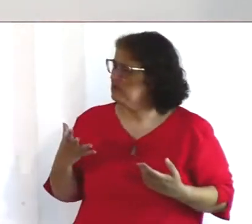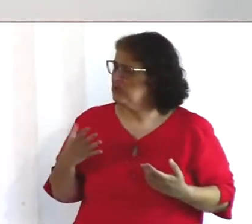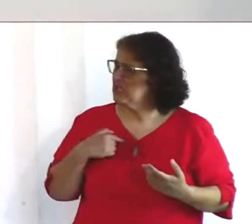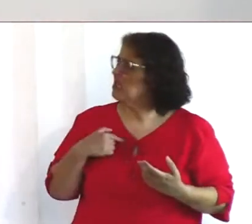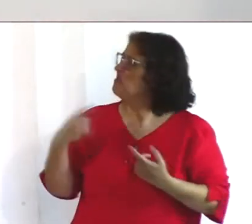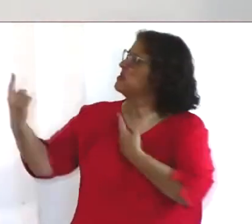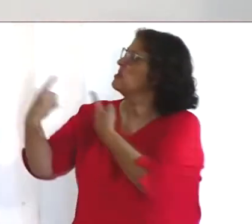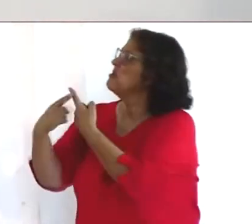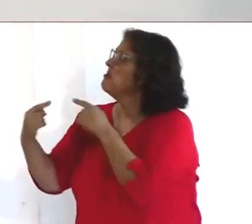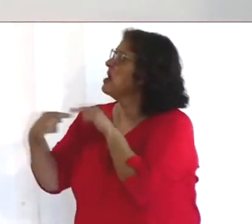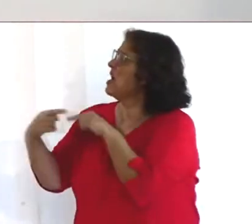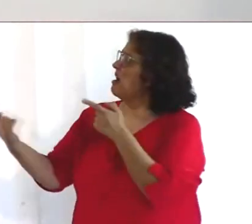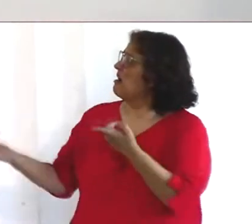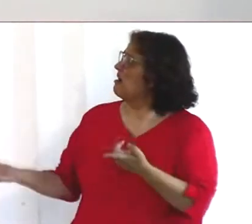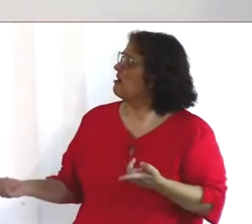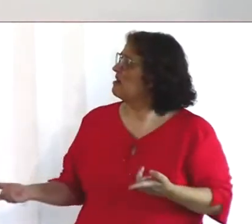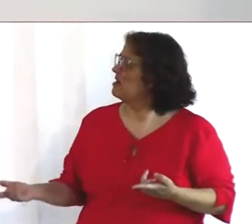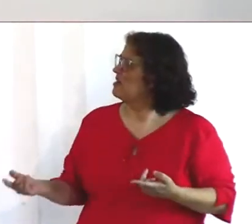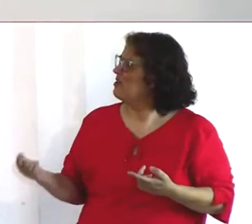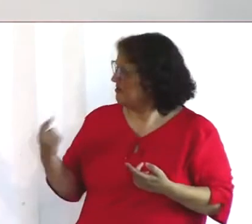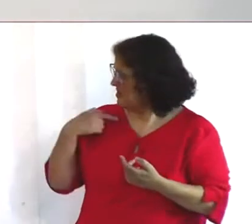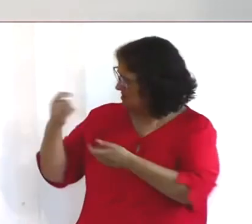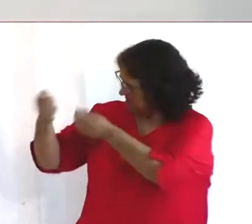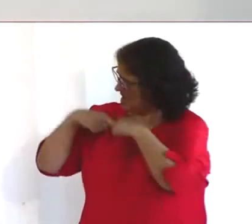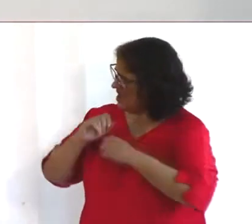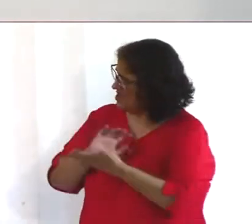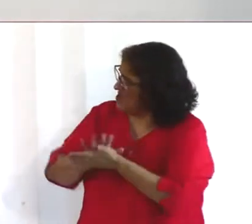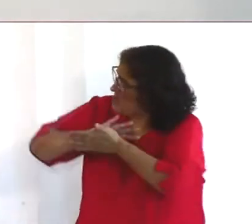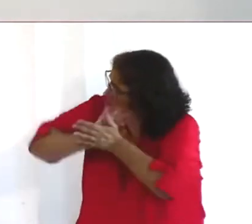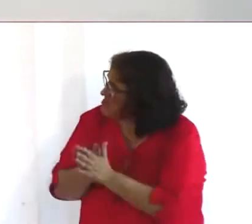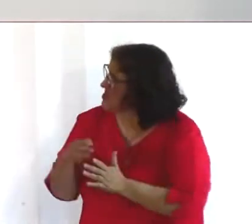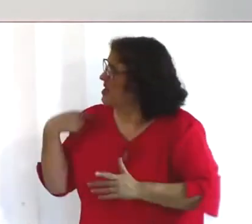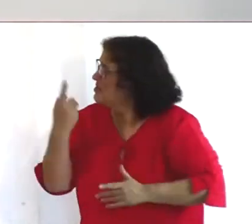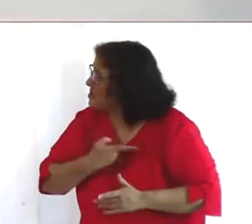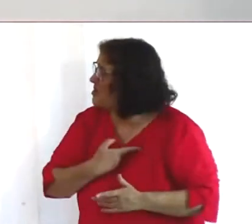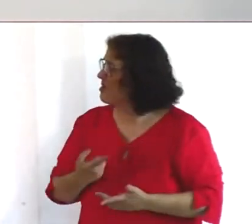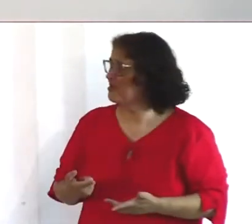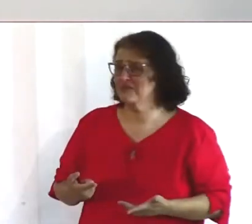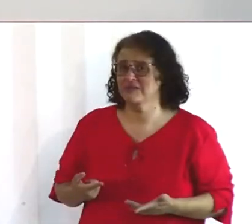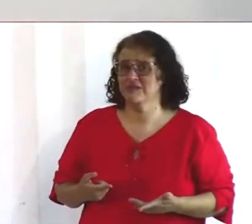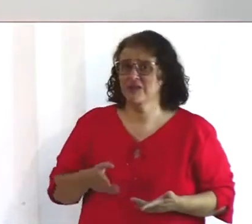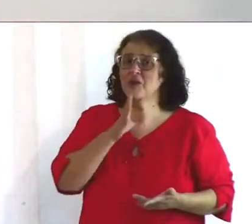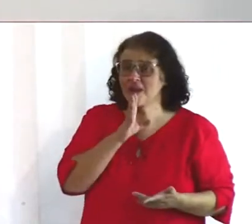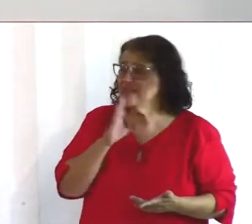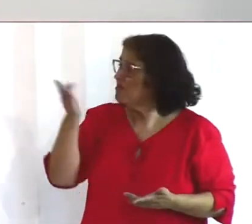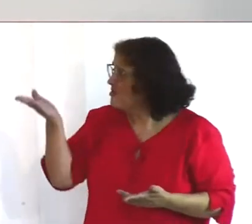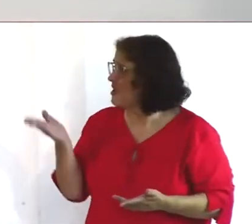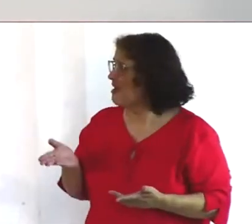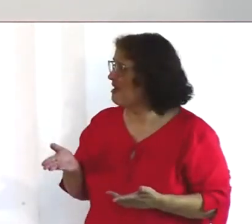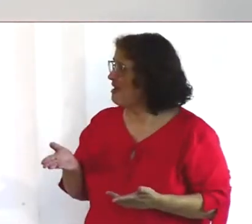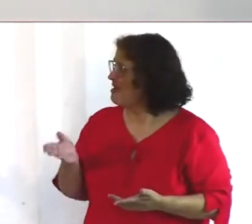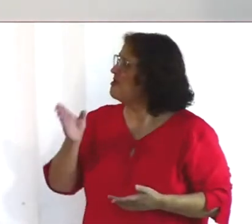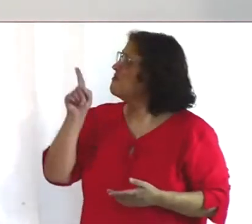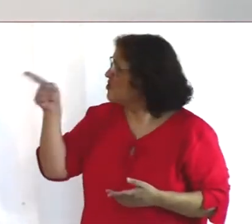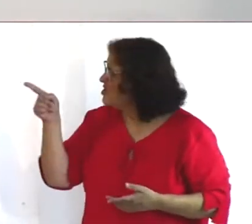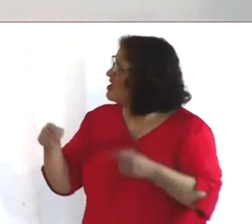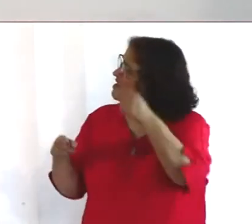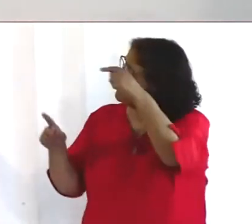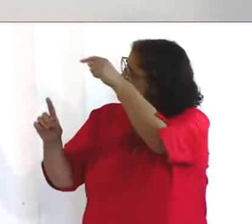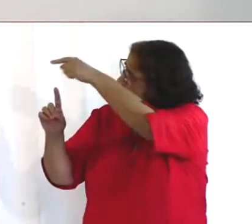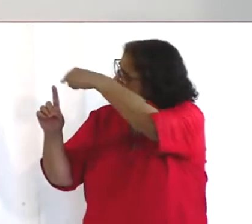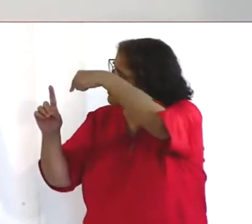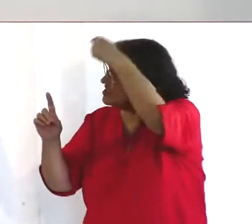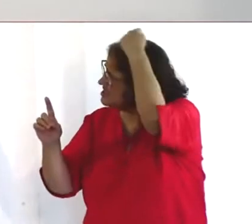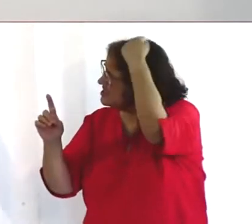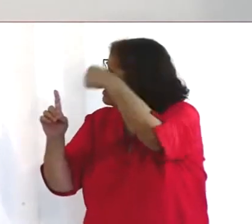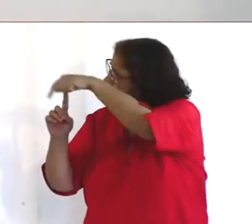Nazaré, vieste para nos destruir? Sabemos quem és o Santo de